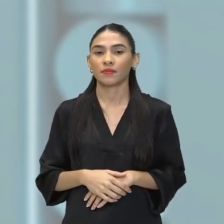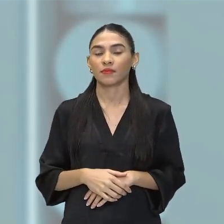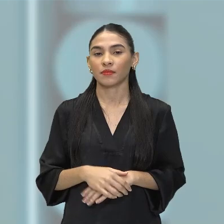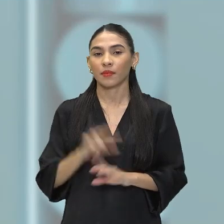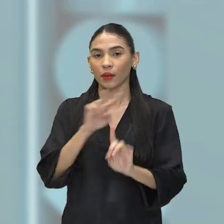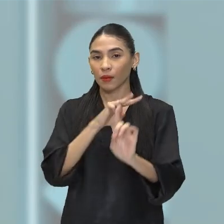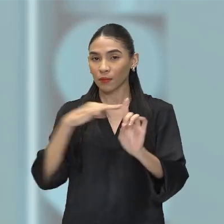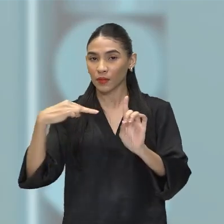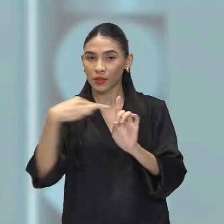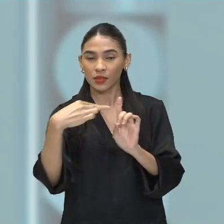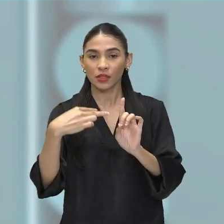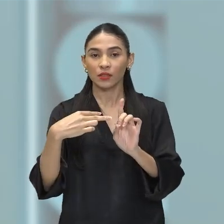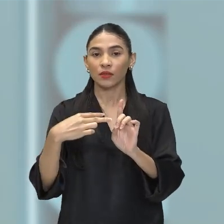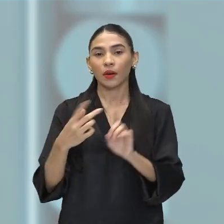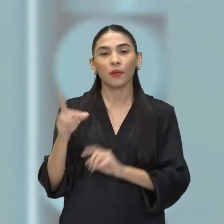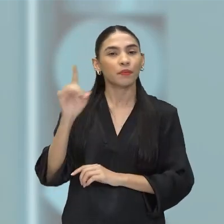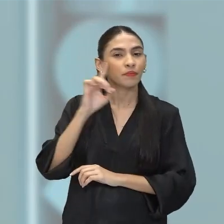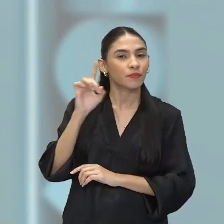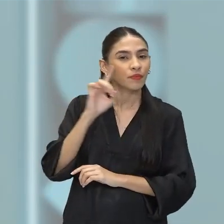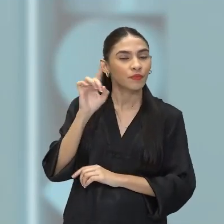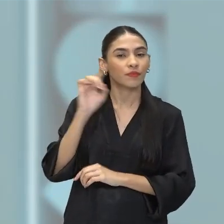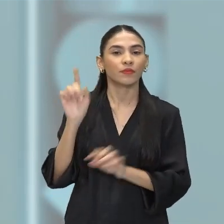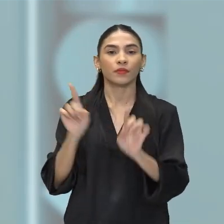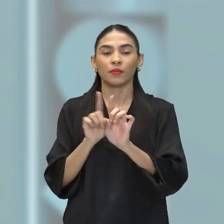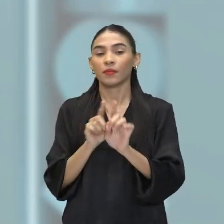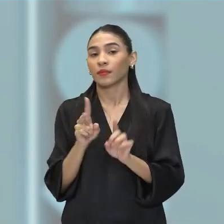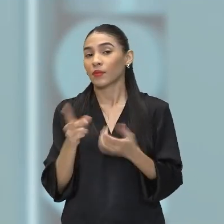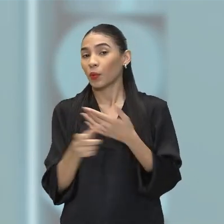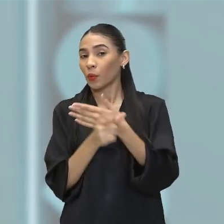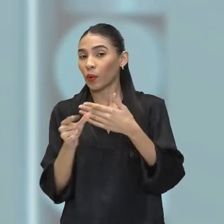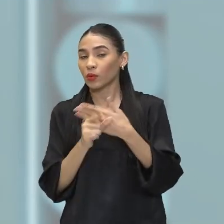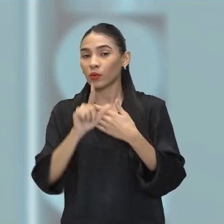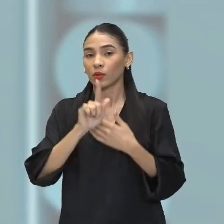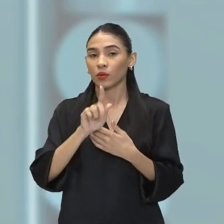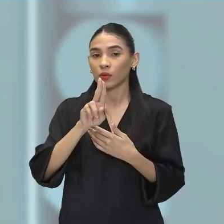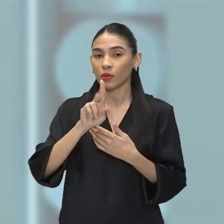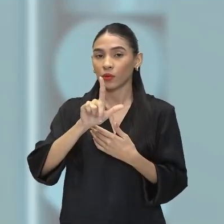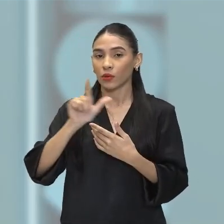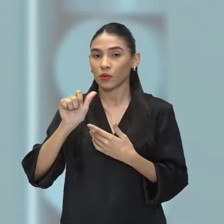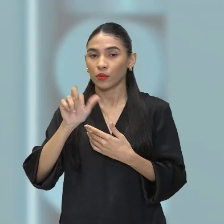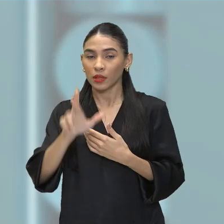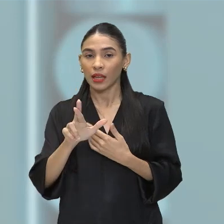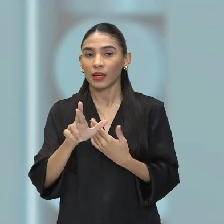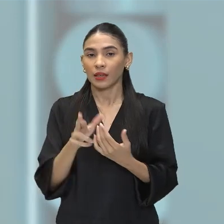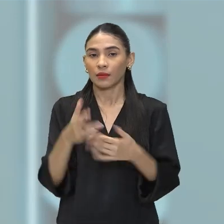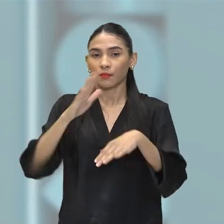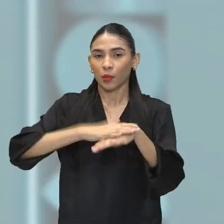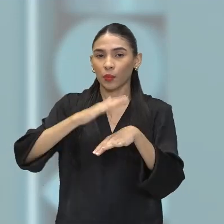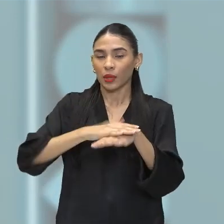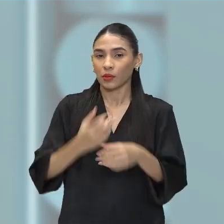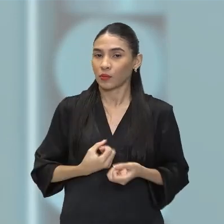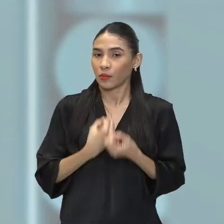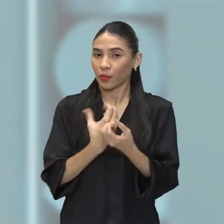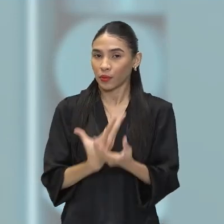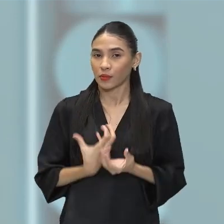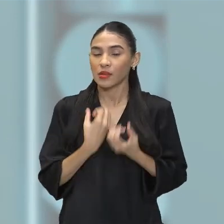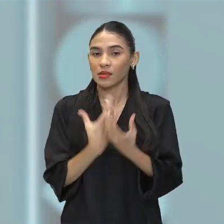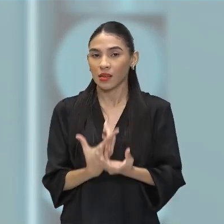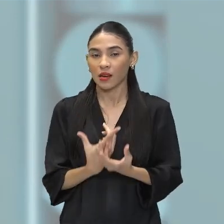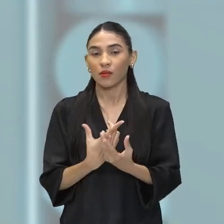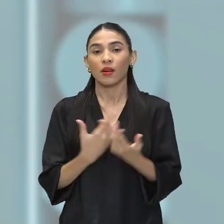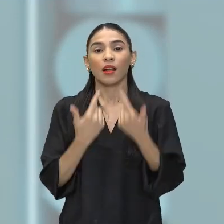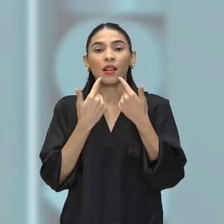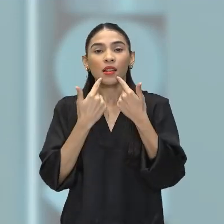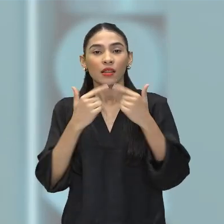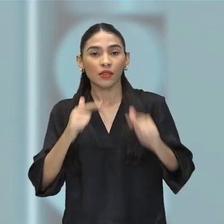seu olhar para o cotidiano, vai ter um autor que vai ter na sua poesia, ou seja, na sua produção lírica, a